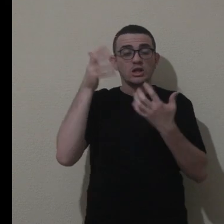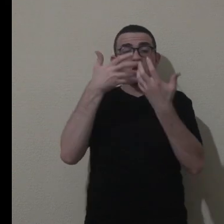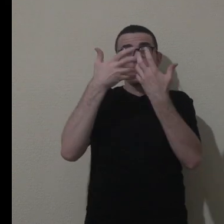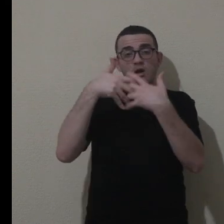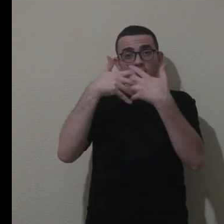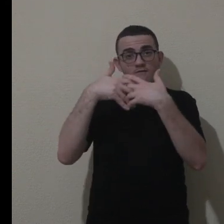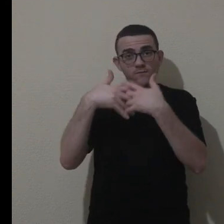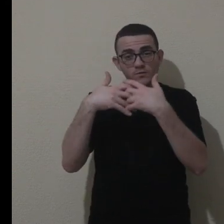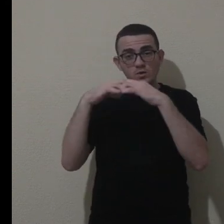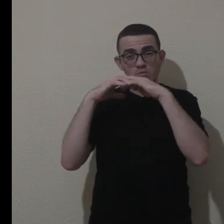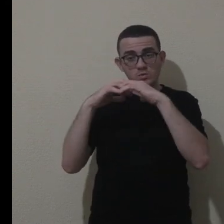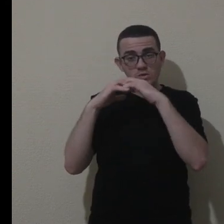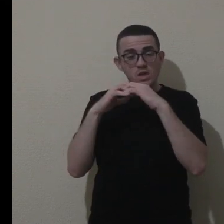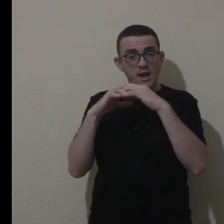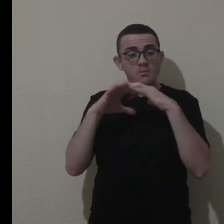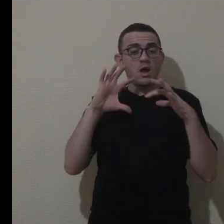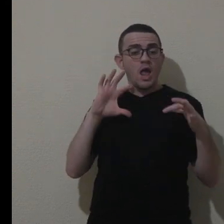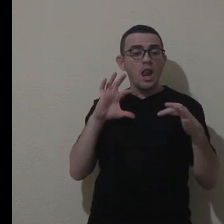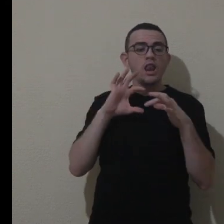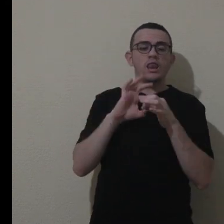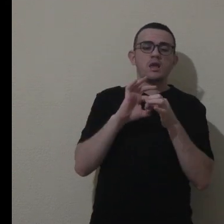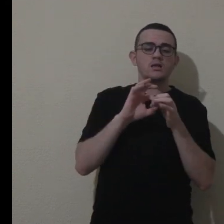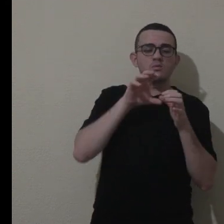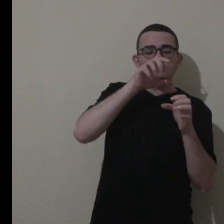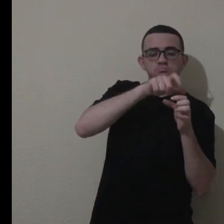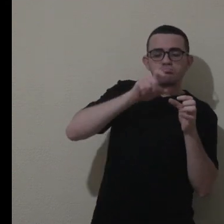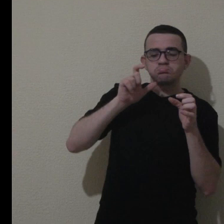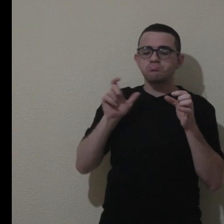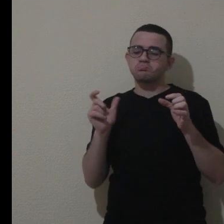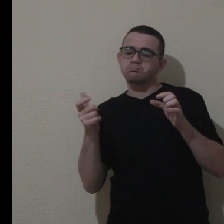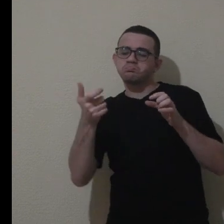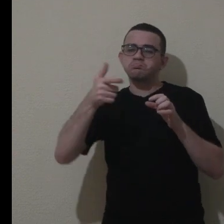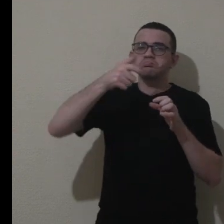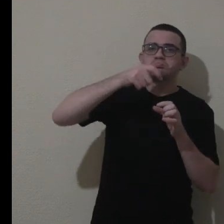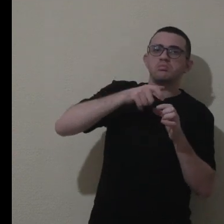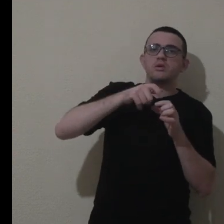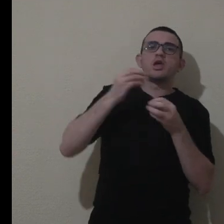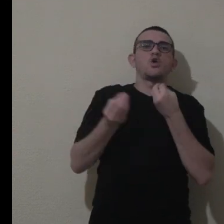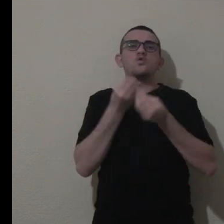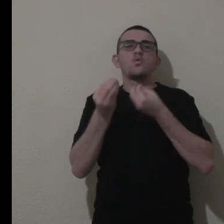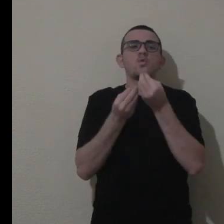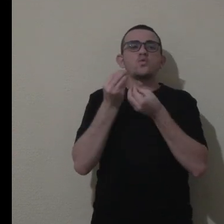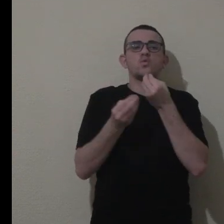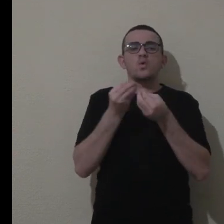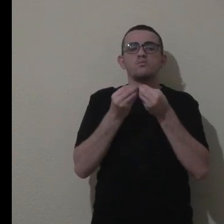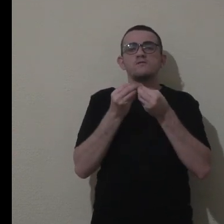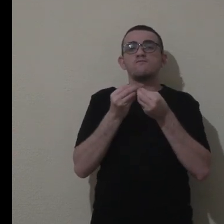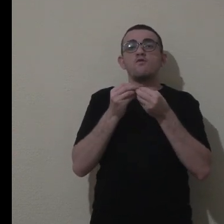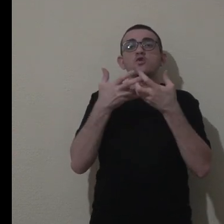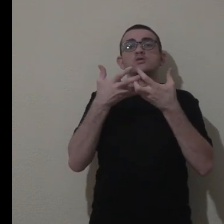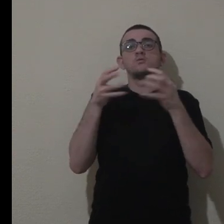é desenvolvida com o engajamento de várias áreas do cérebro, como se fosse